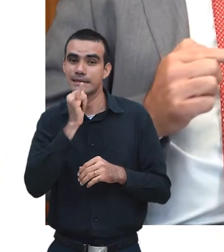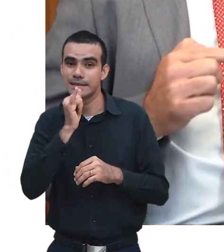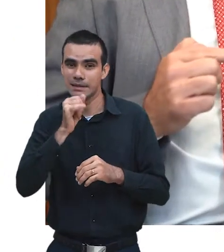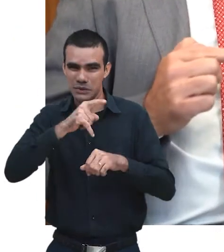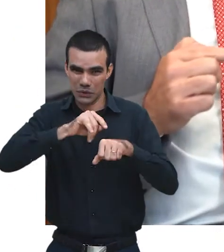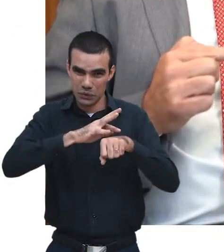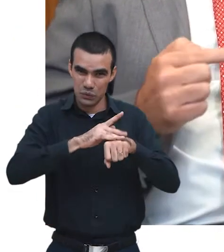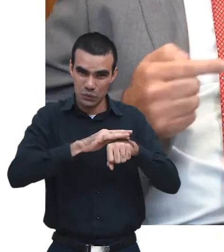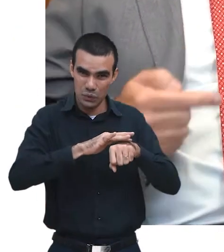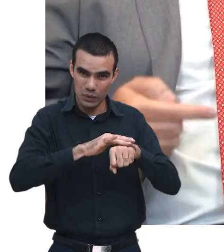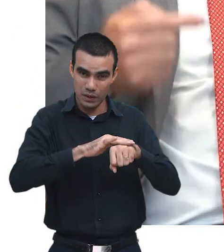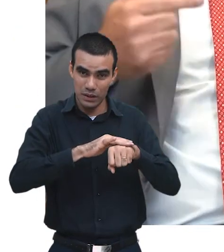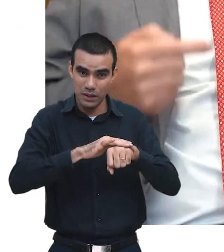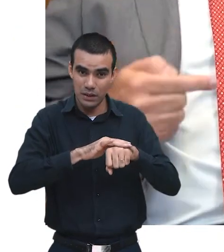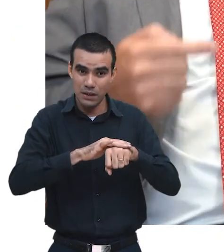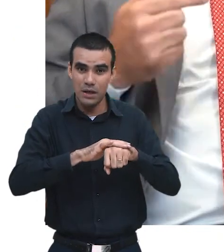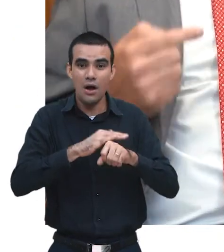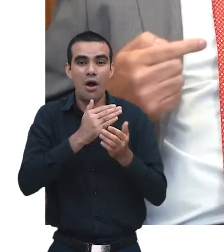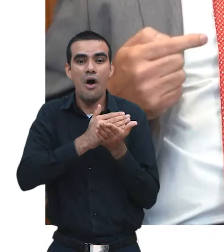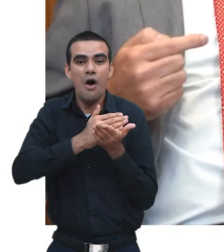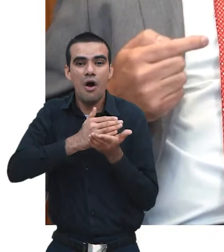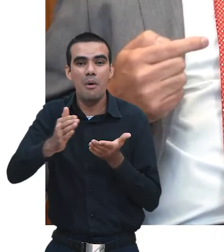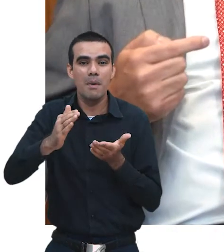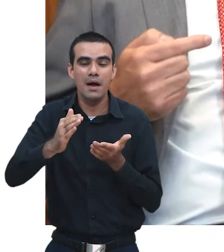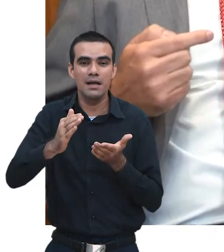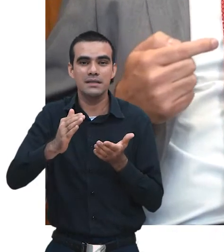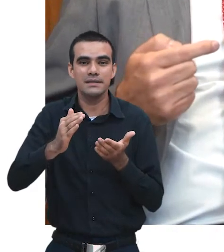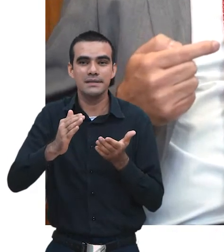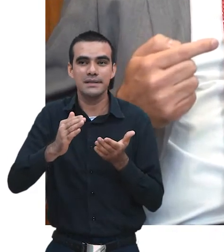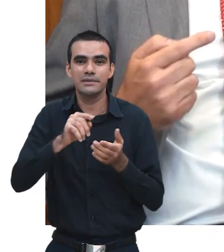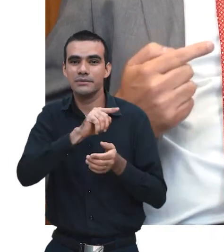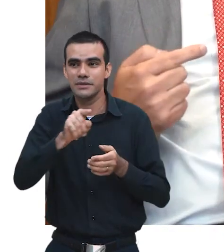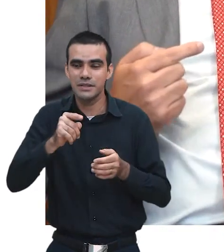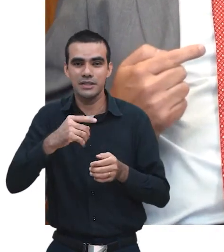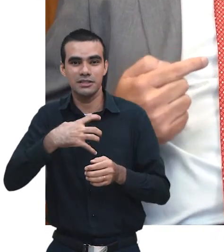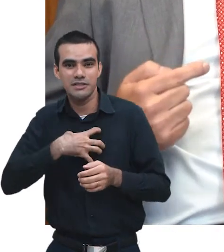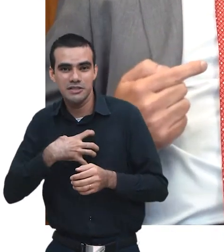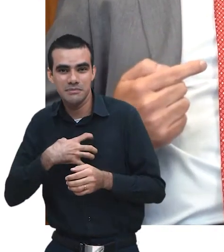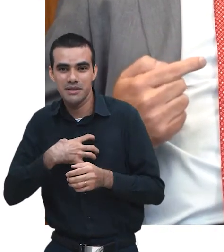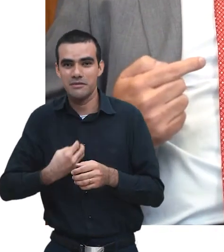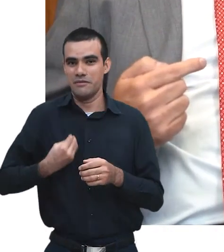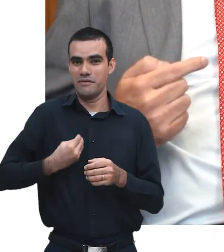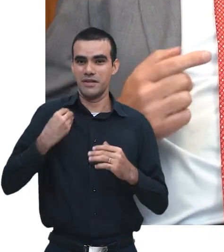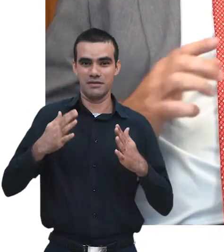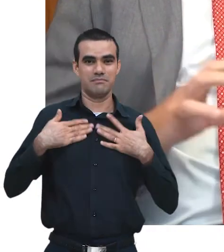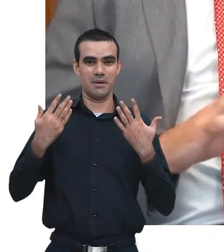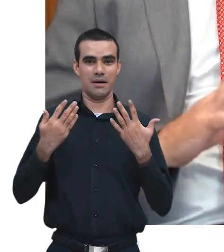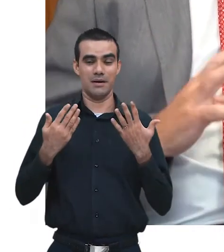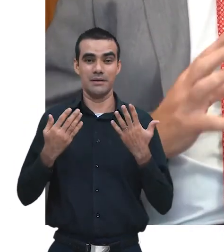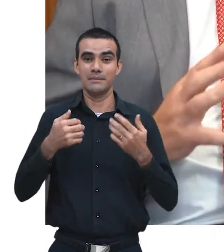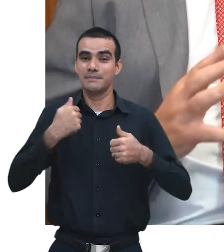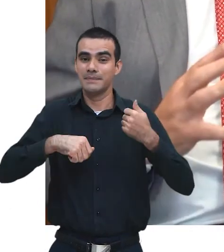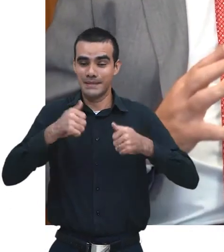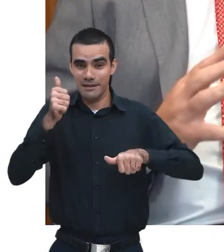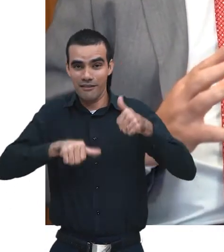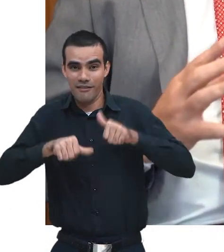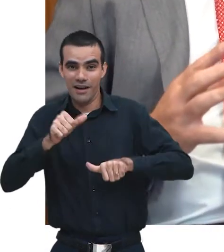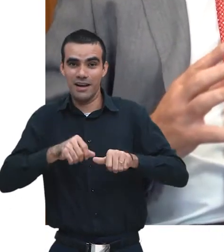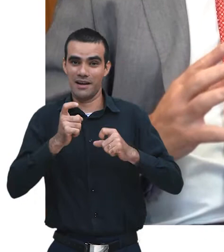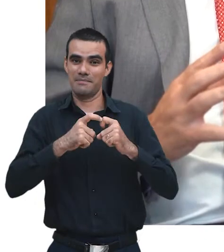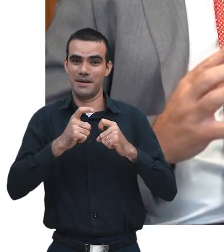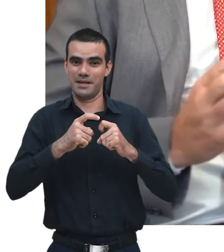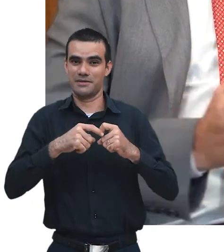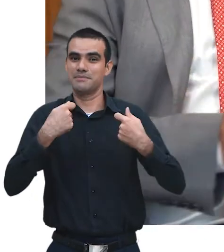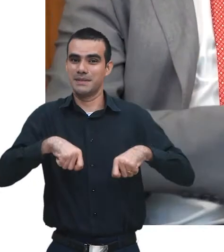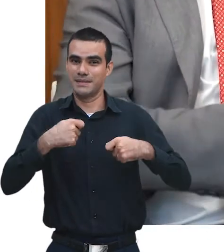nosso processo de adoecimento, tudo começar na maneira que nós reagimos à nossa vida. Nós vamos ter que rever a medicina, porque o